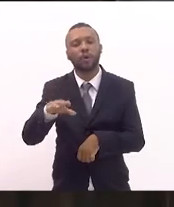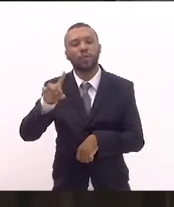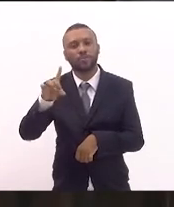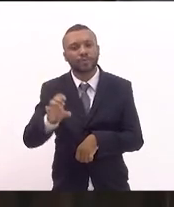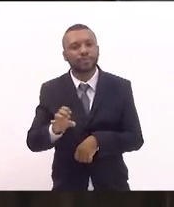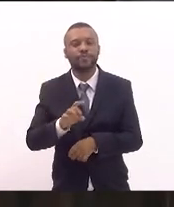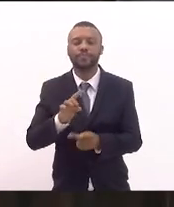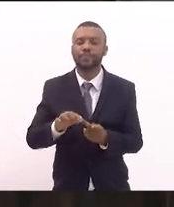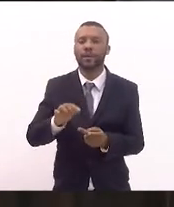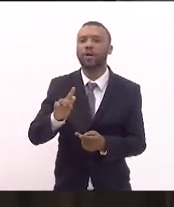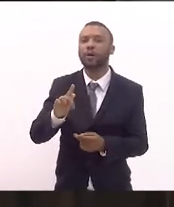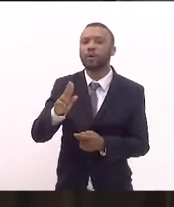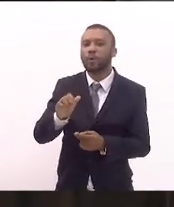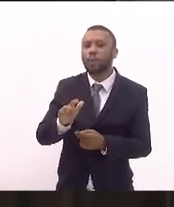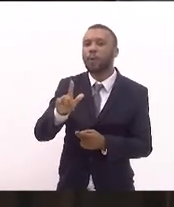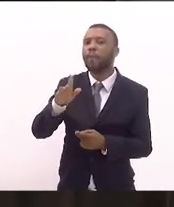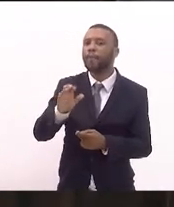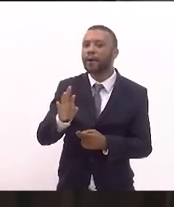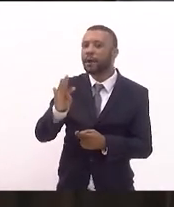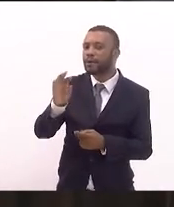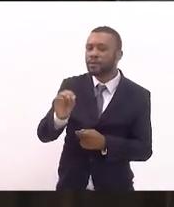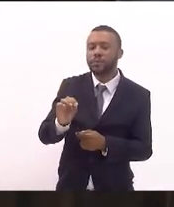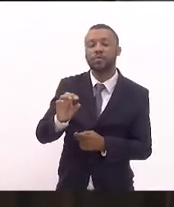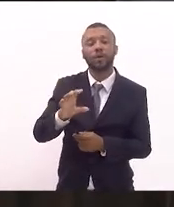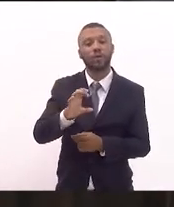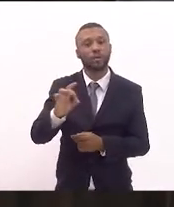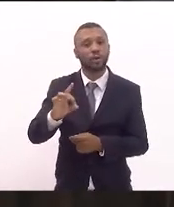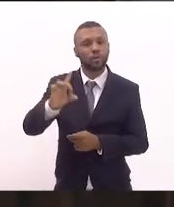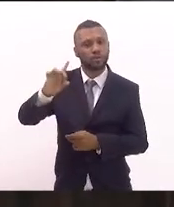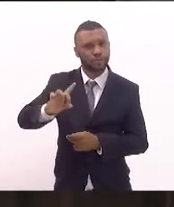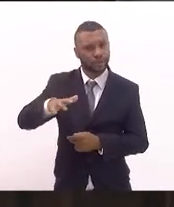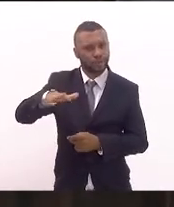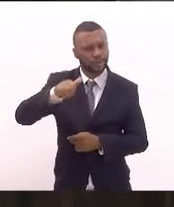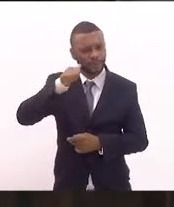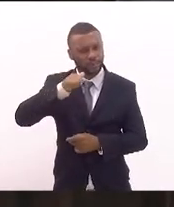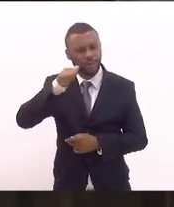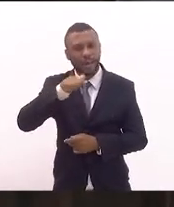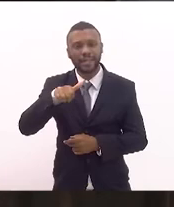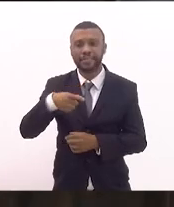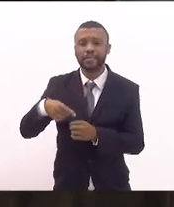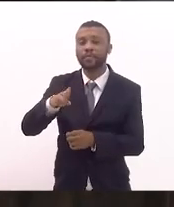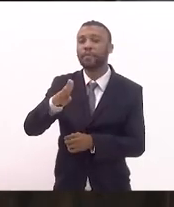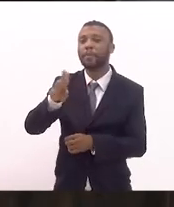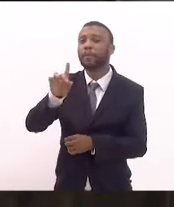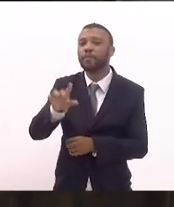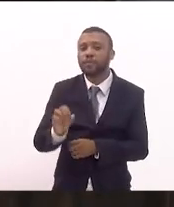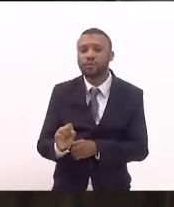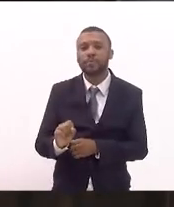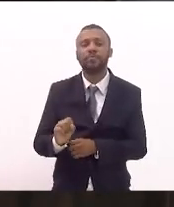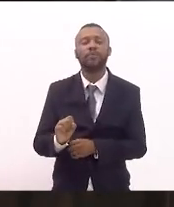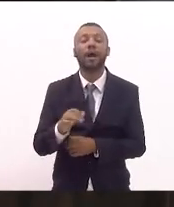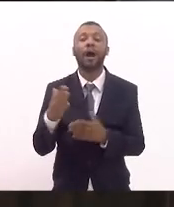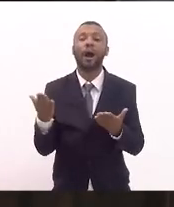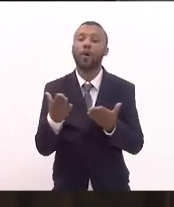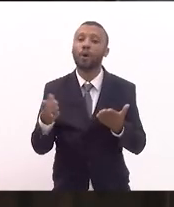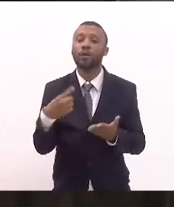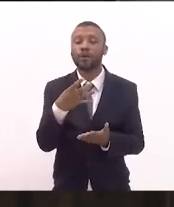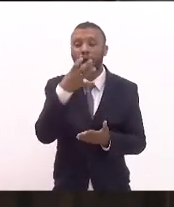Roberta Gualberto, coordenadora de Direito das Mulheres de Búzios. Agora assistiremos um